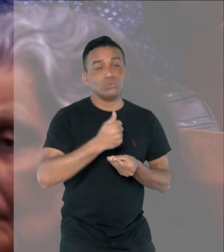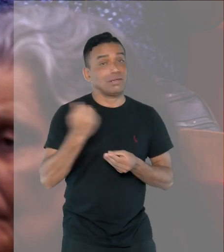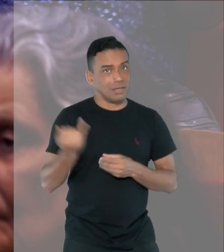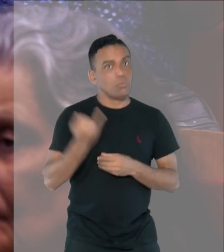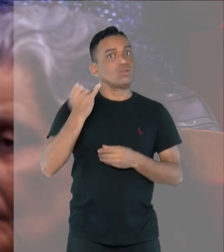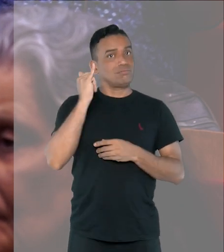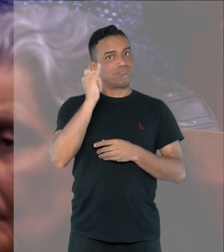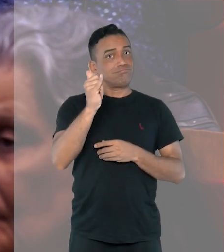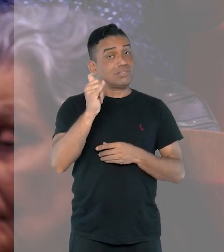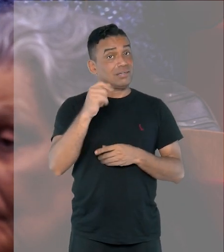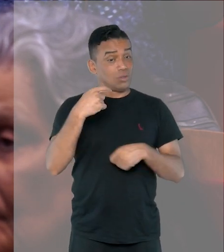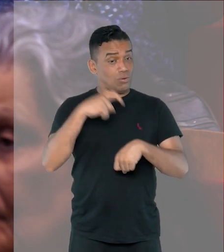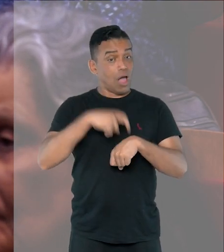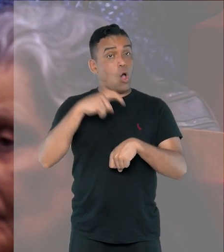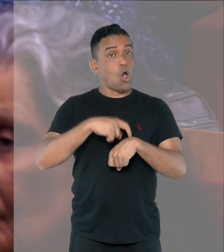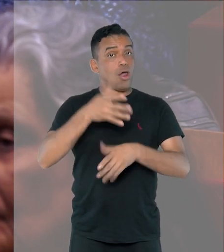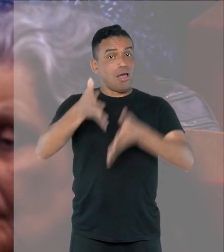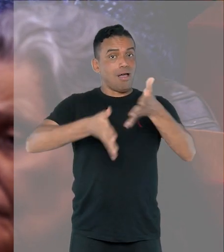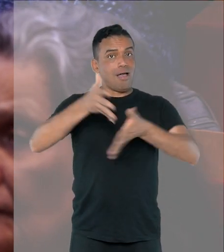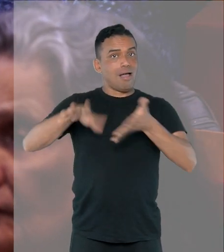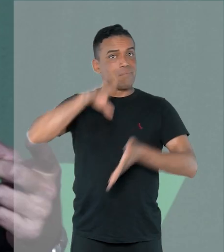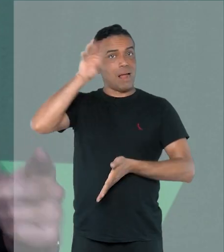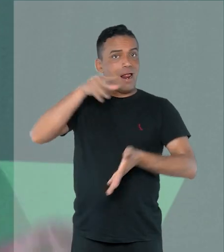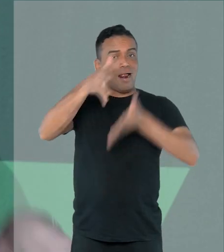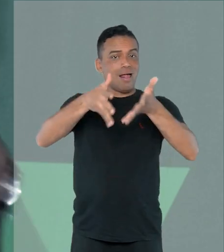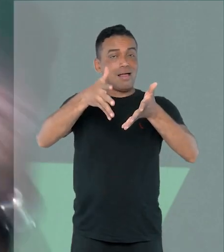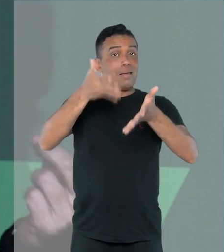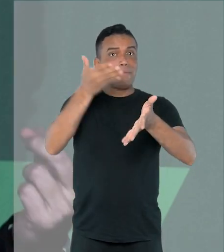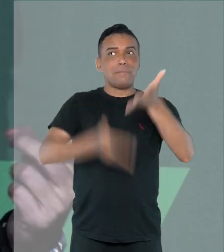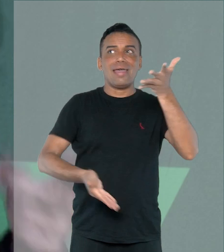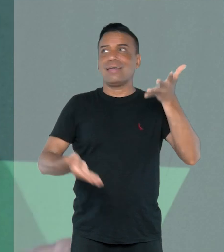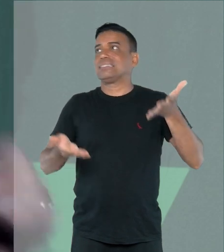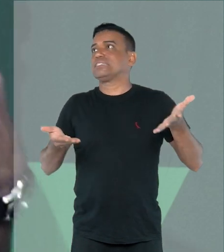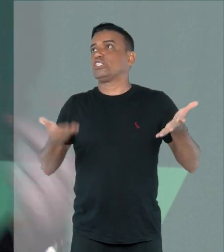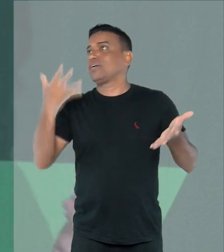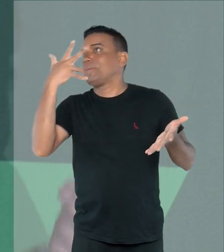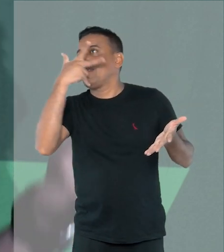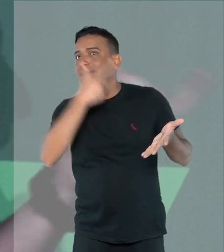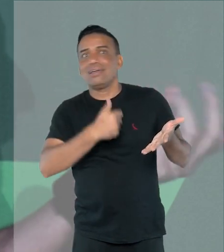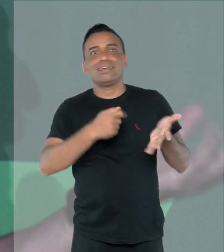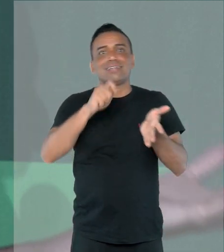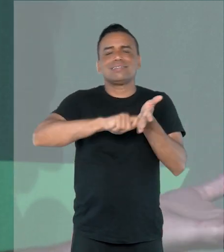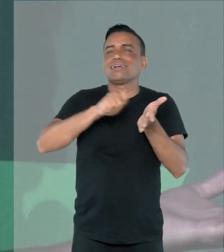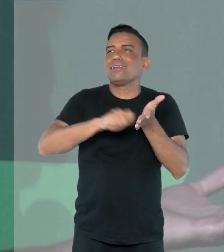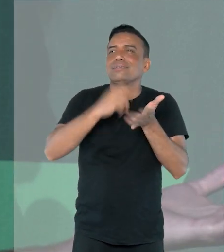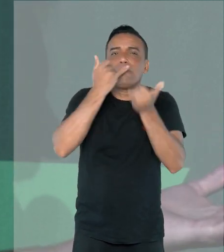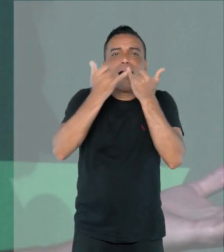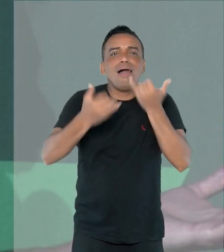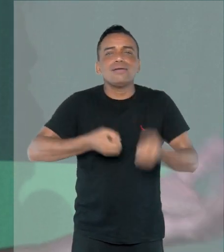dizer que, na oralidade, a gente acaba perdendo a beleza da poesia da escrita da